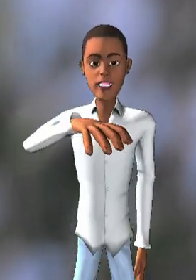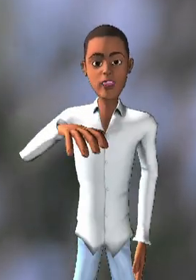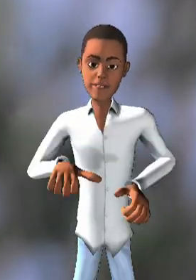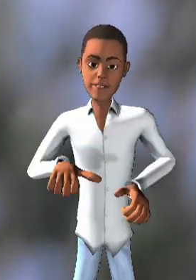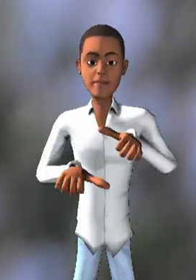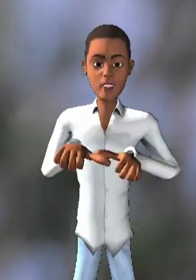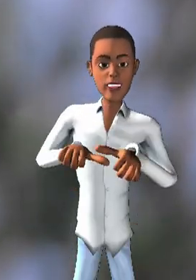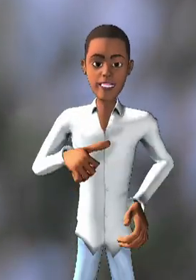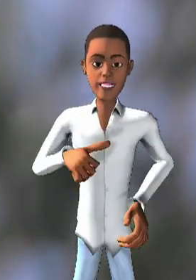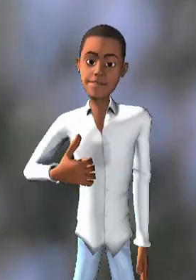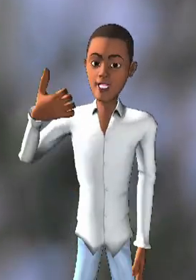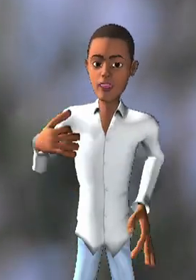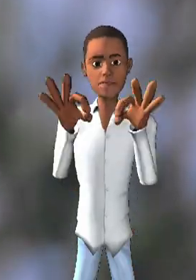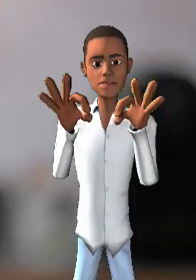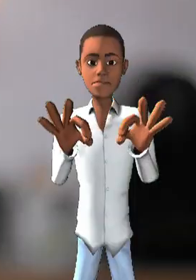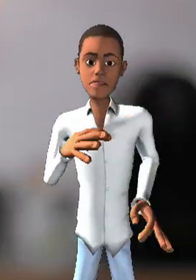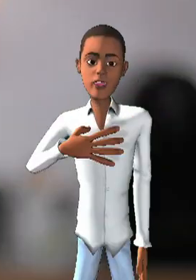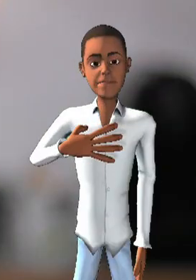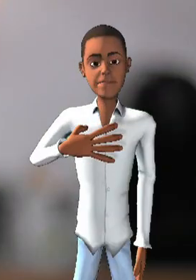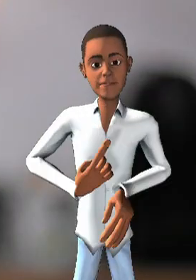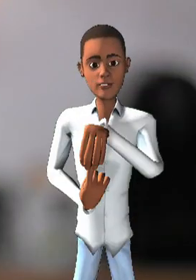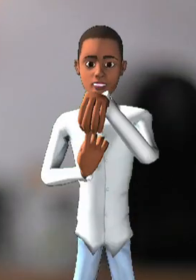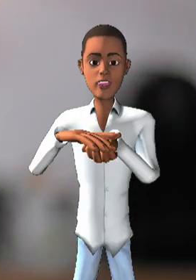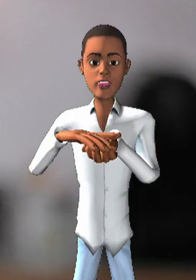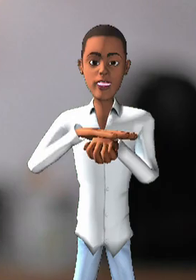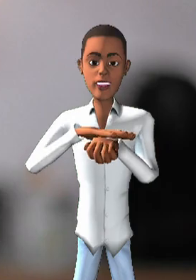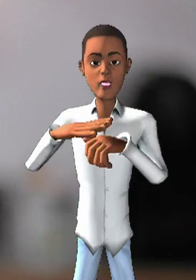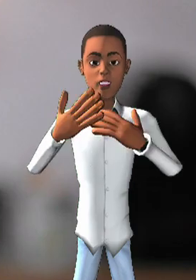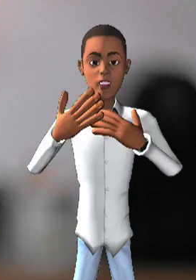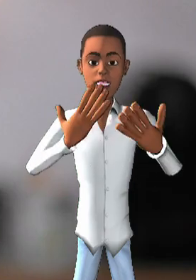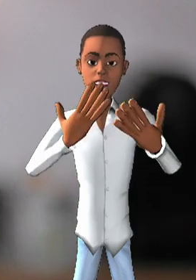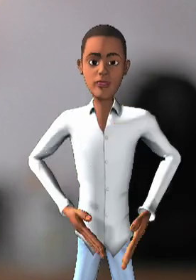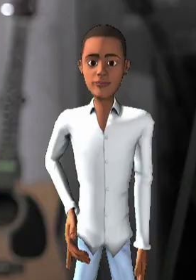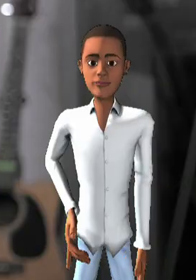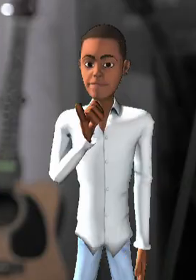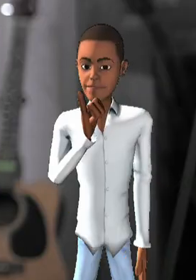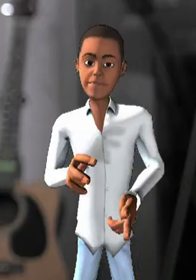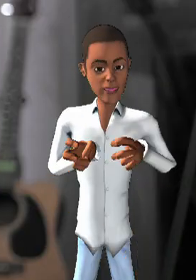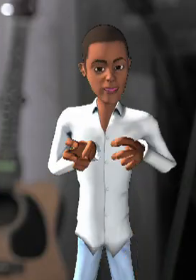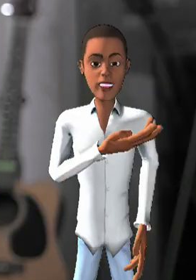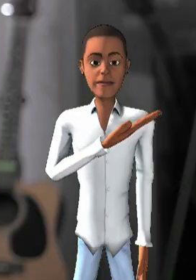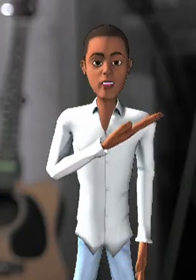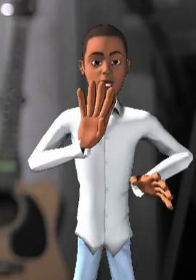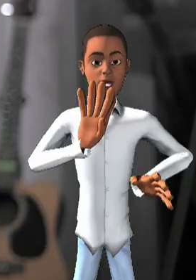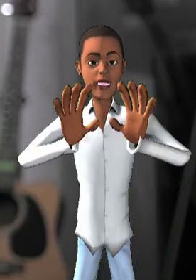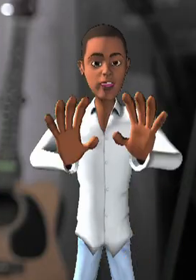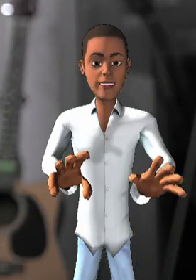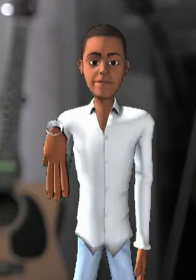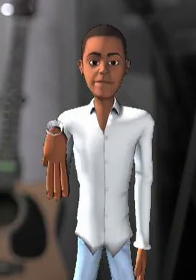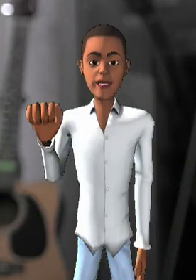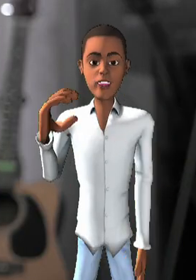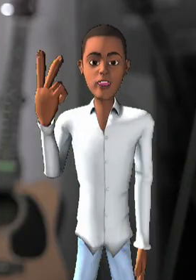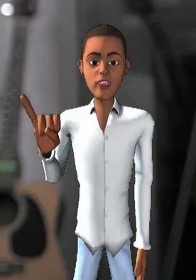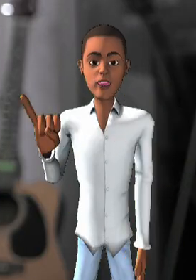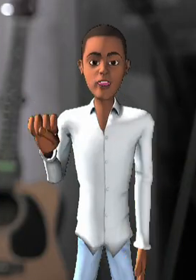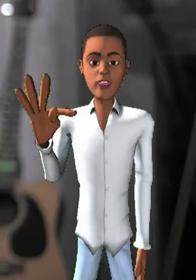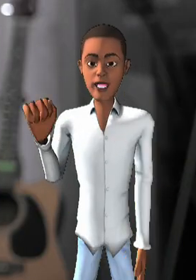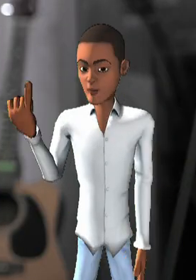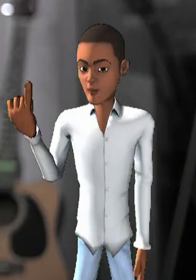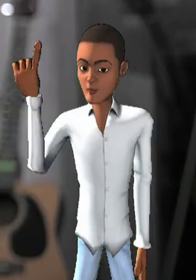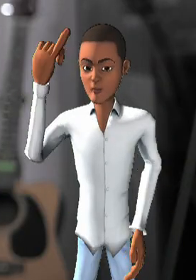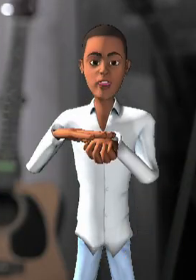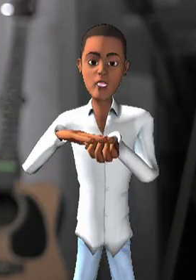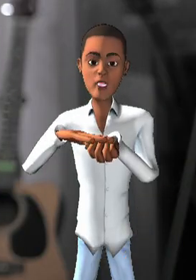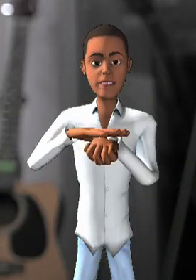nenhuma mudança na sociedade que não seja por meio do diálogo. Eu percebi que, caramba, meus amigos são machistas, e